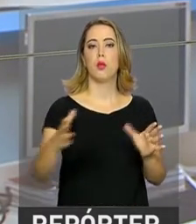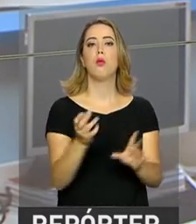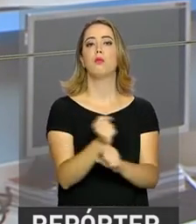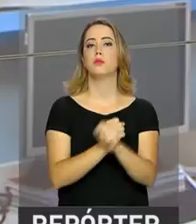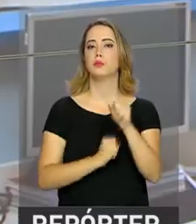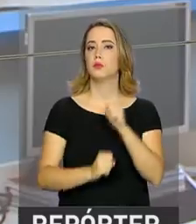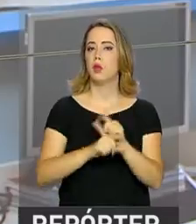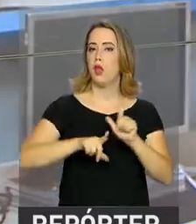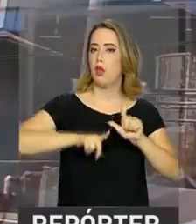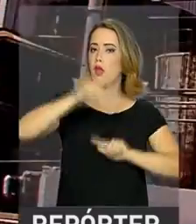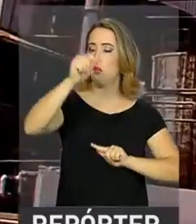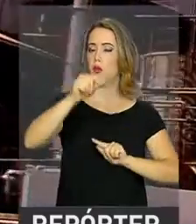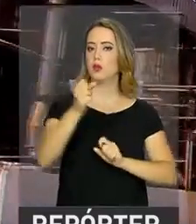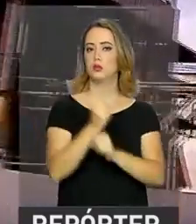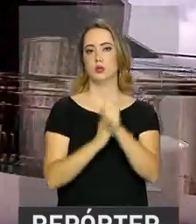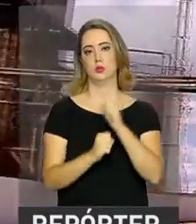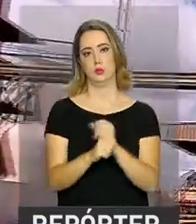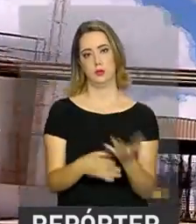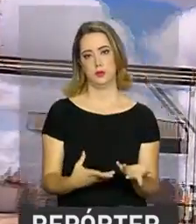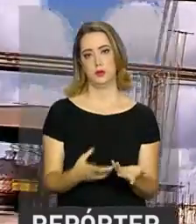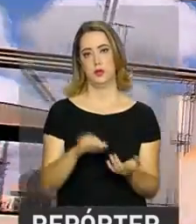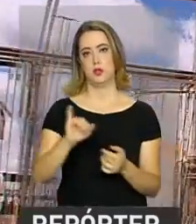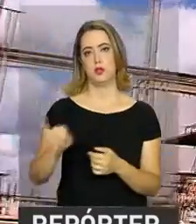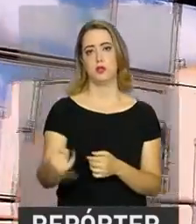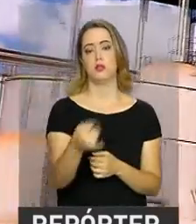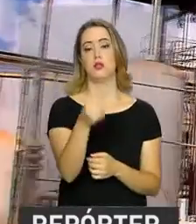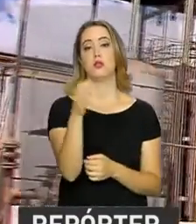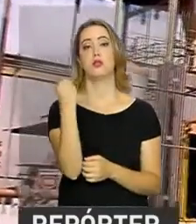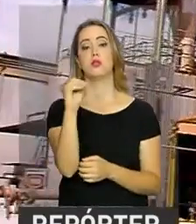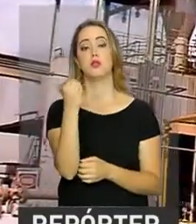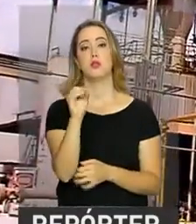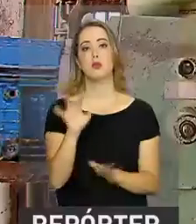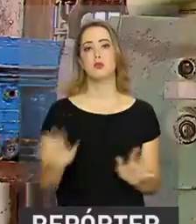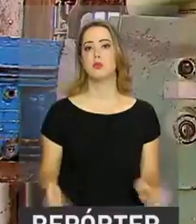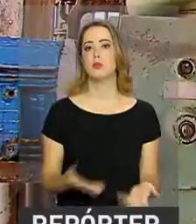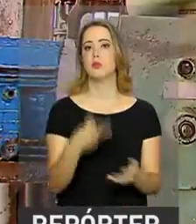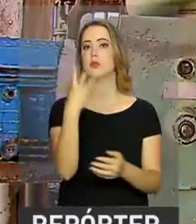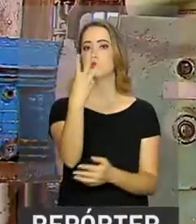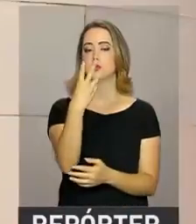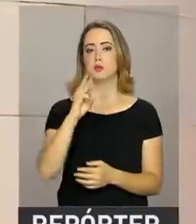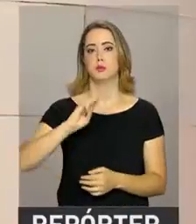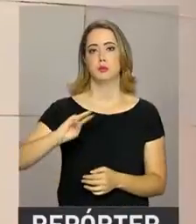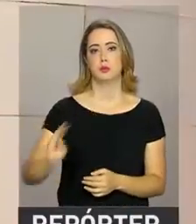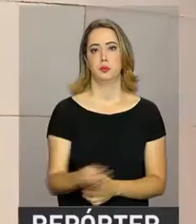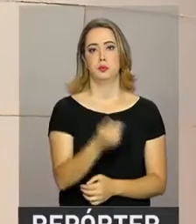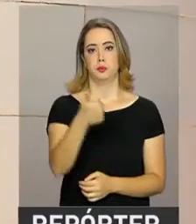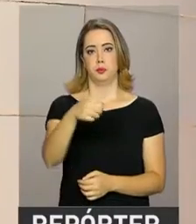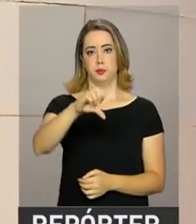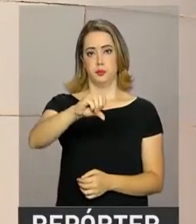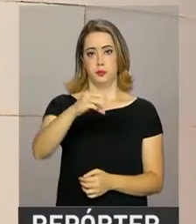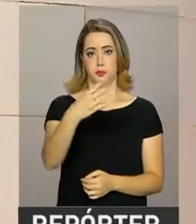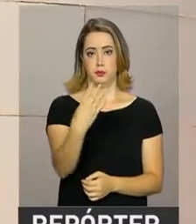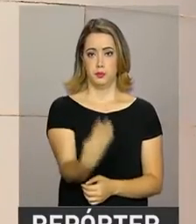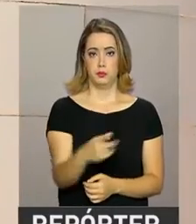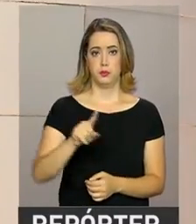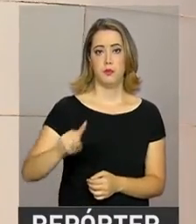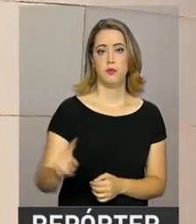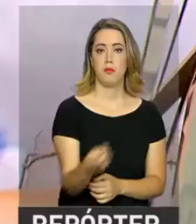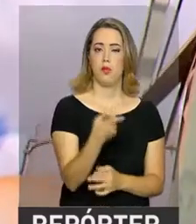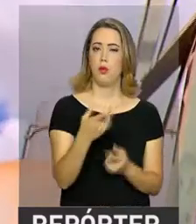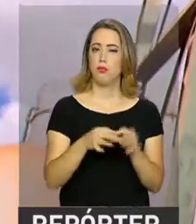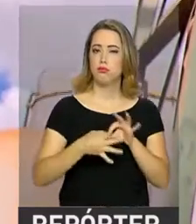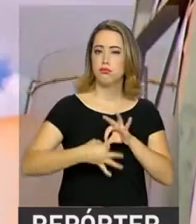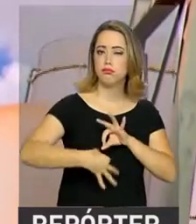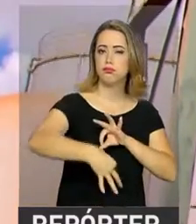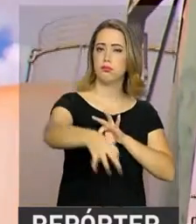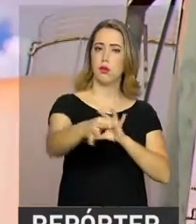passado entre janeiro e outubro foram produzidos 3 milhões cento e noventa e quatro mil metros cúbicos segundo